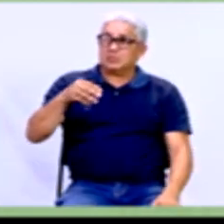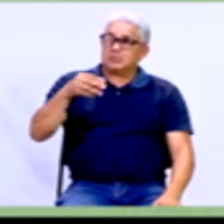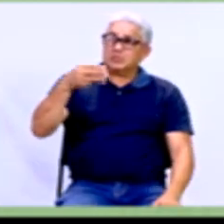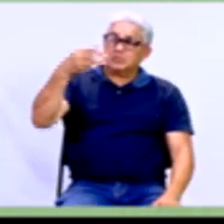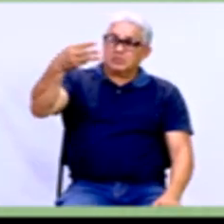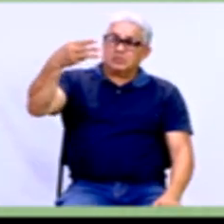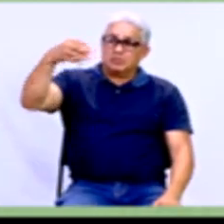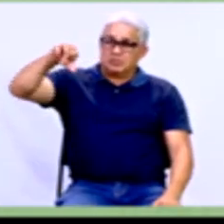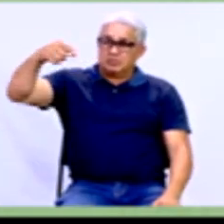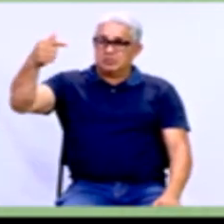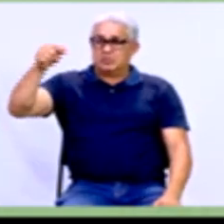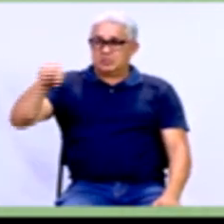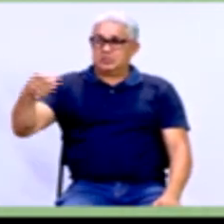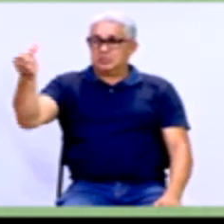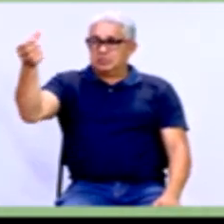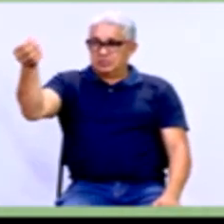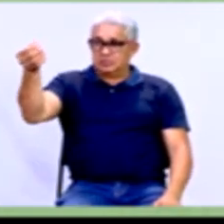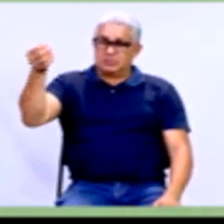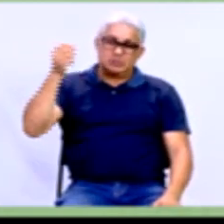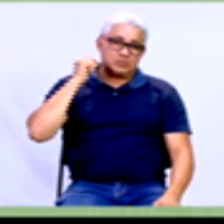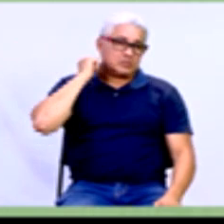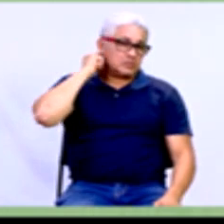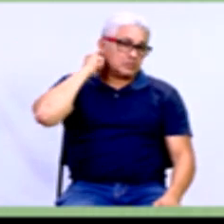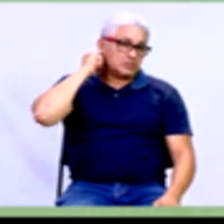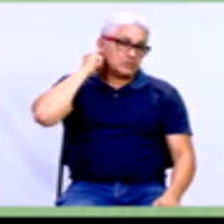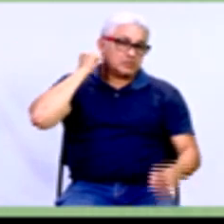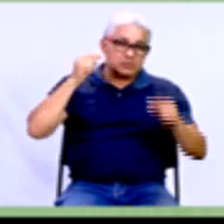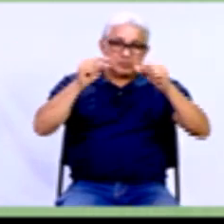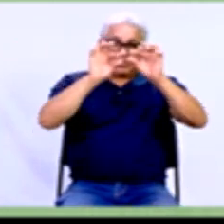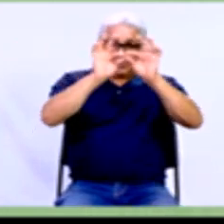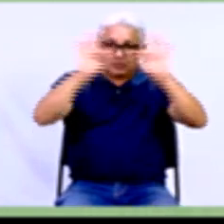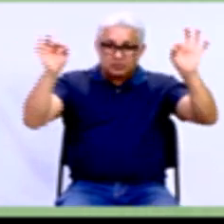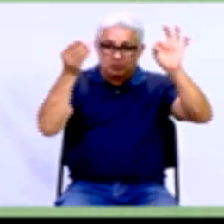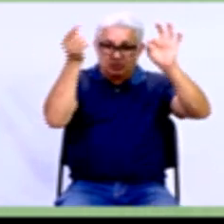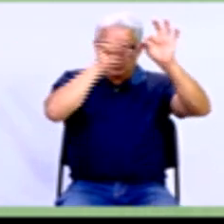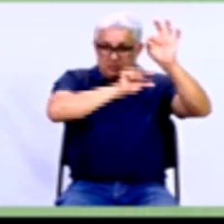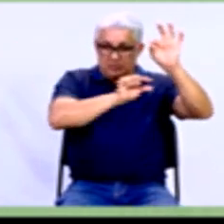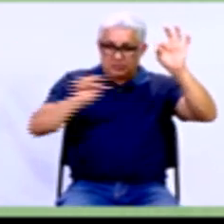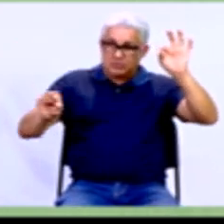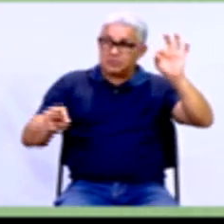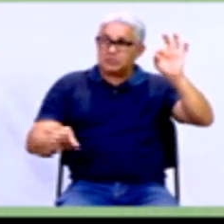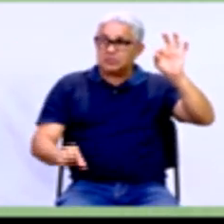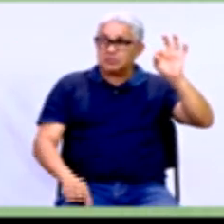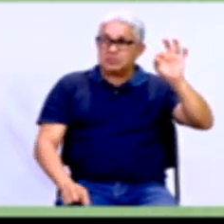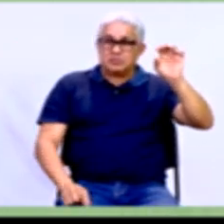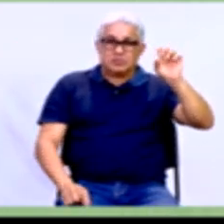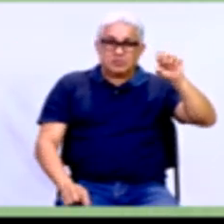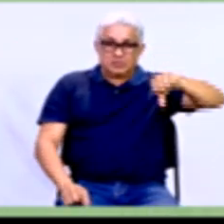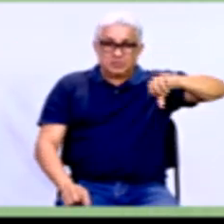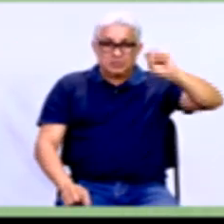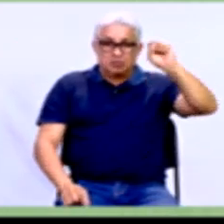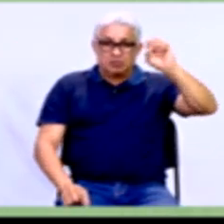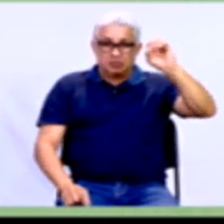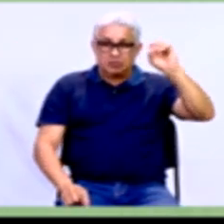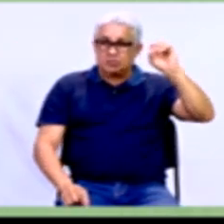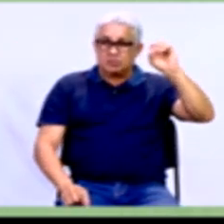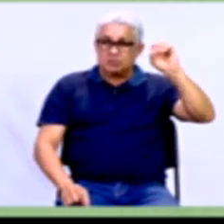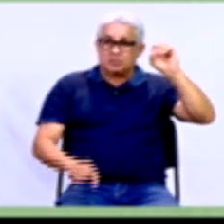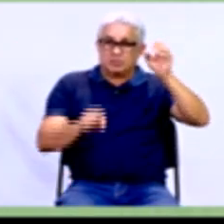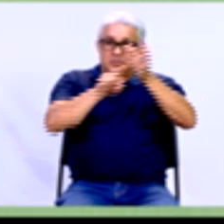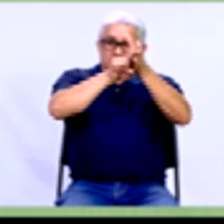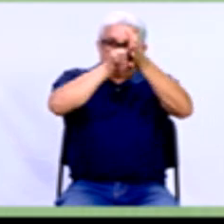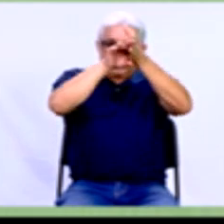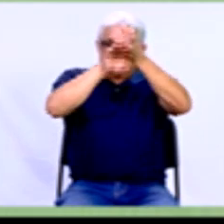14,2, 397,60. Embaixo, 7 vezes 140, 980.